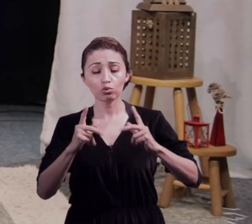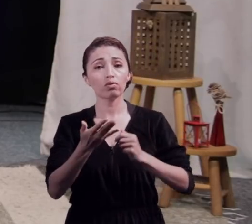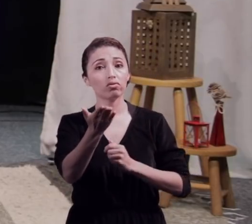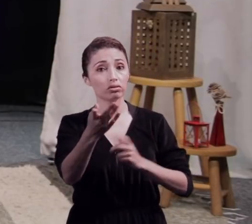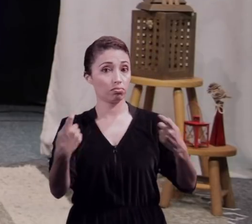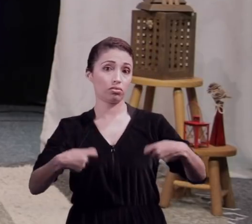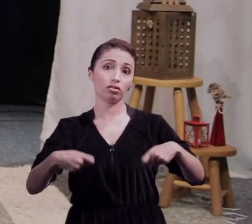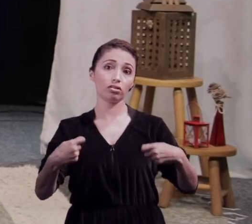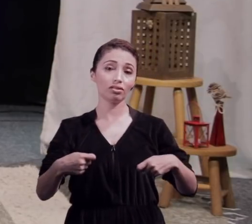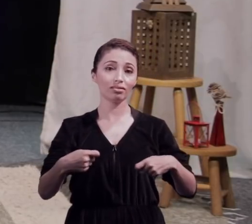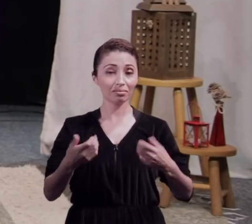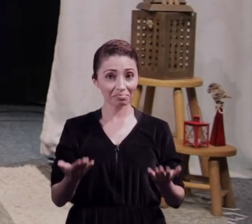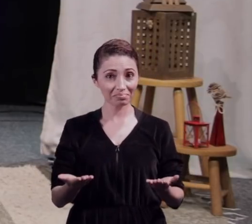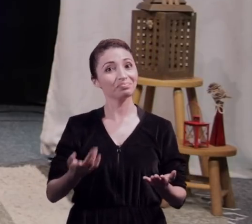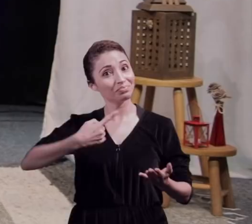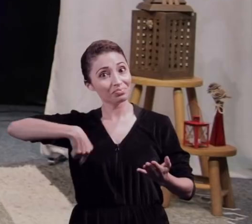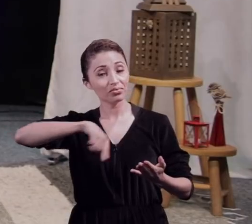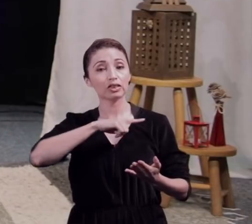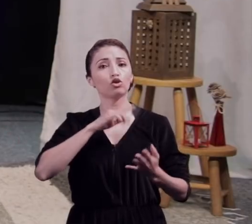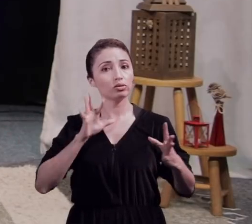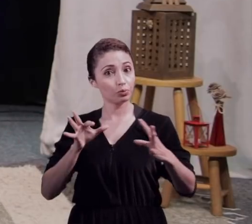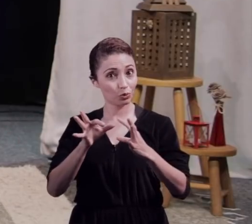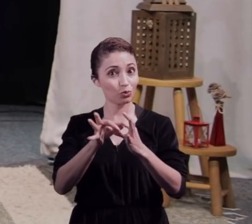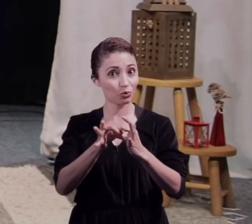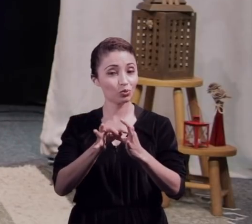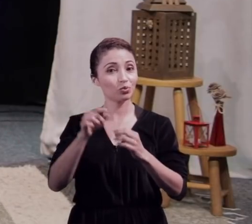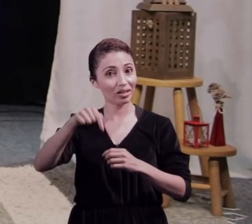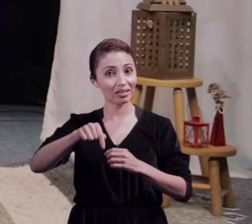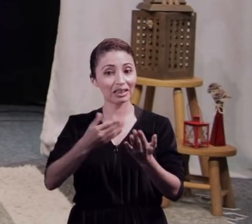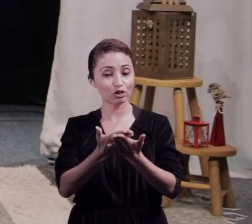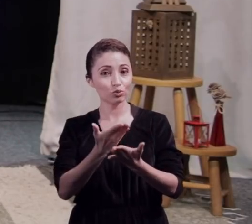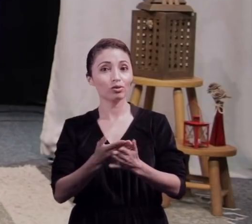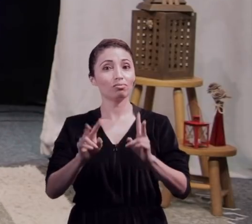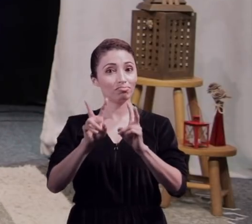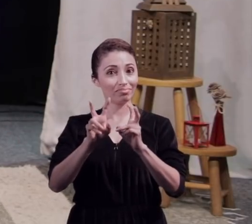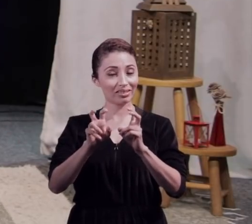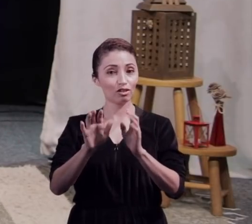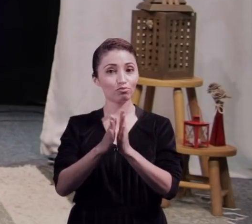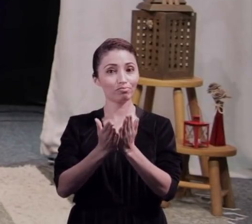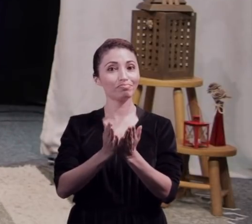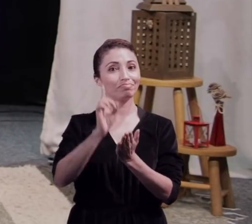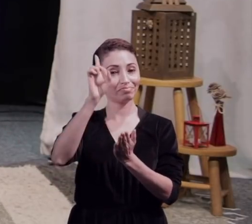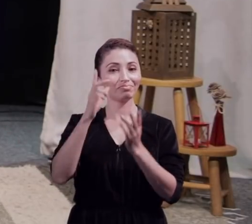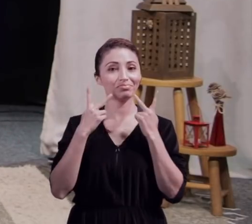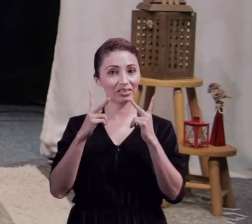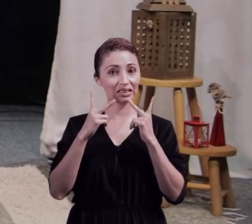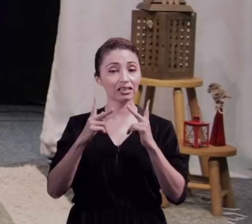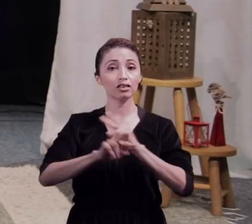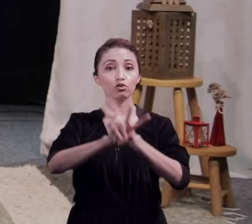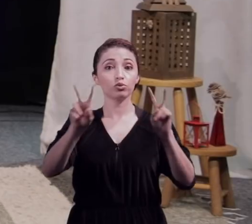necessidade. E nós estamos juntos aqui, estudando já, uma série falando sobre a